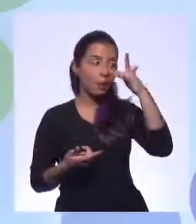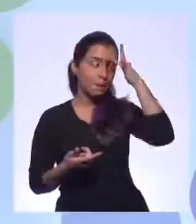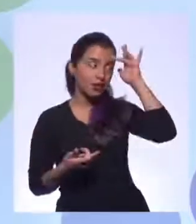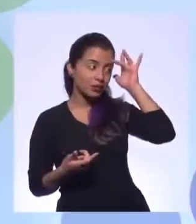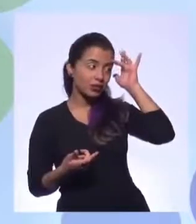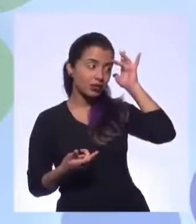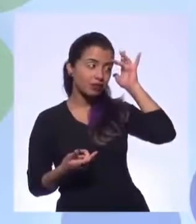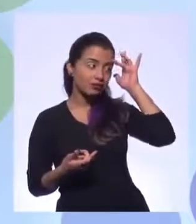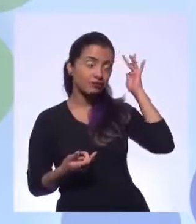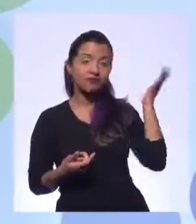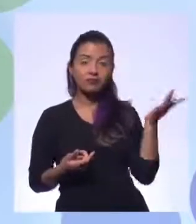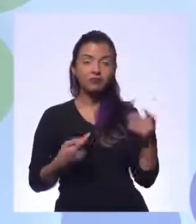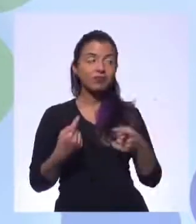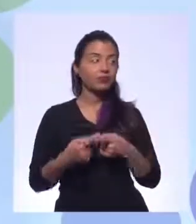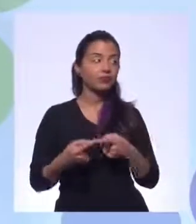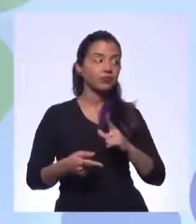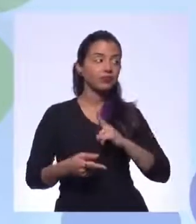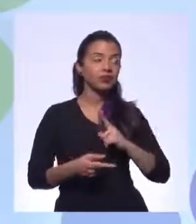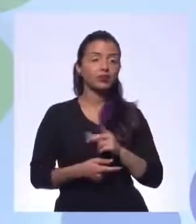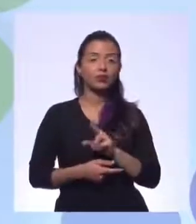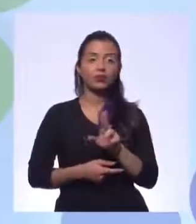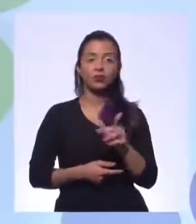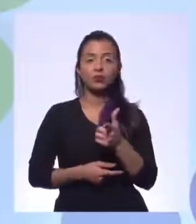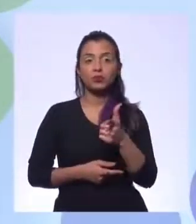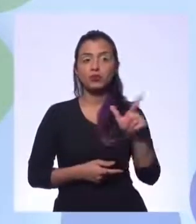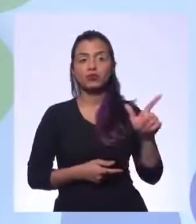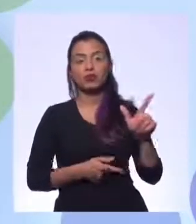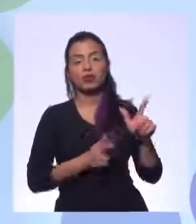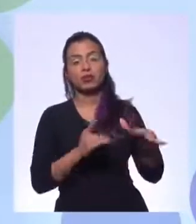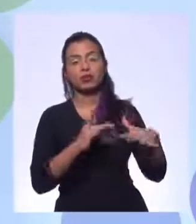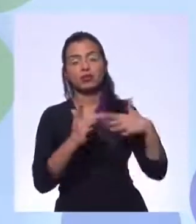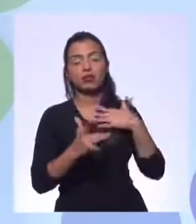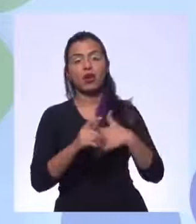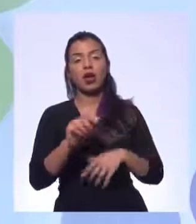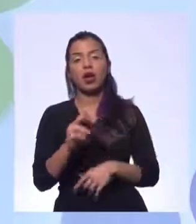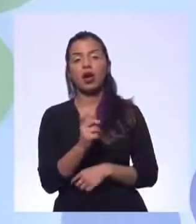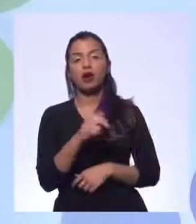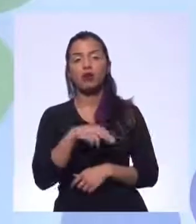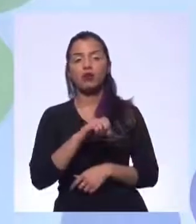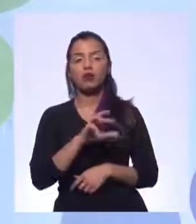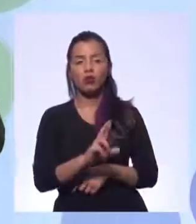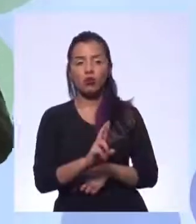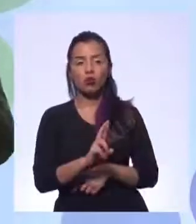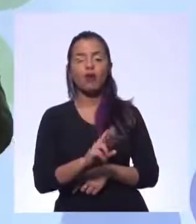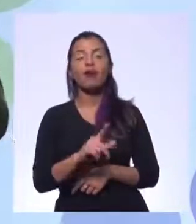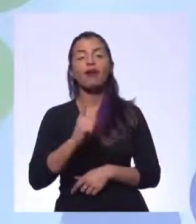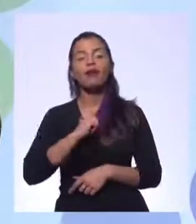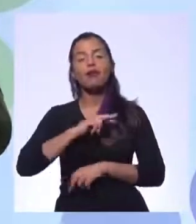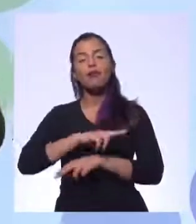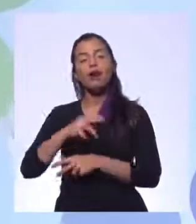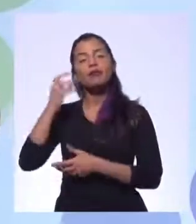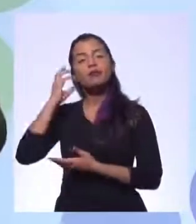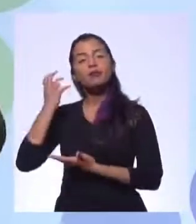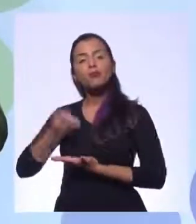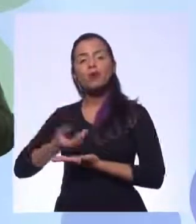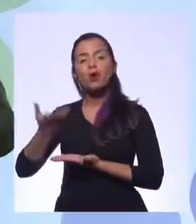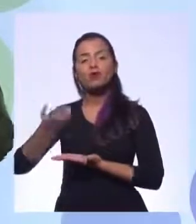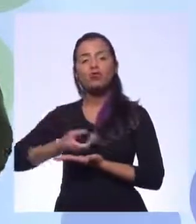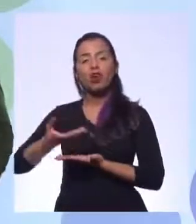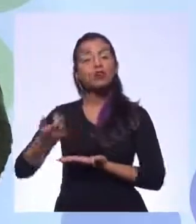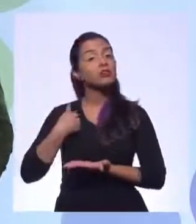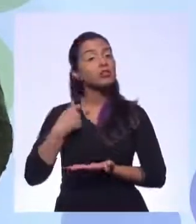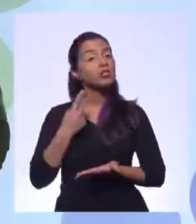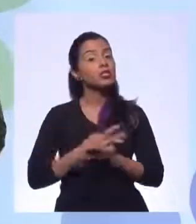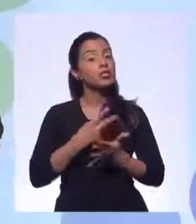para vocês que tem uma rede social chamada Anchor. A gente coloca podcasts lá. Eu, por exemplo, coloco as leituras.